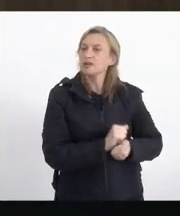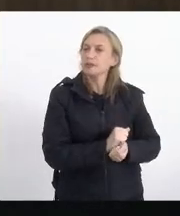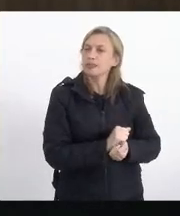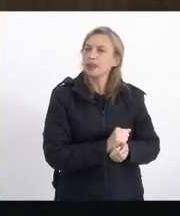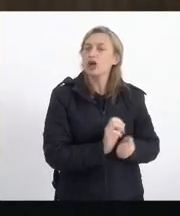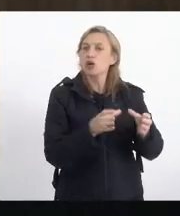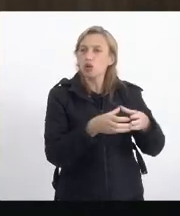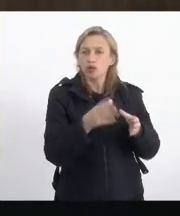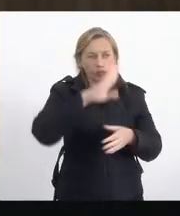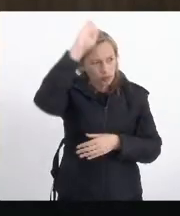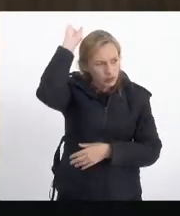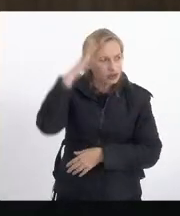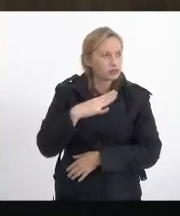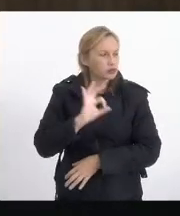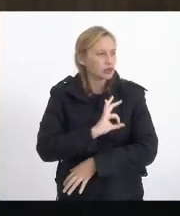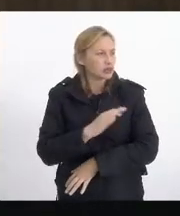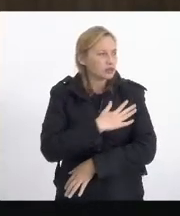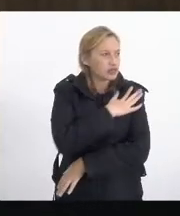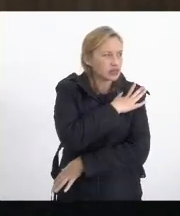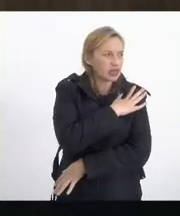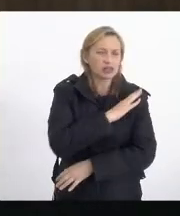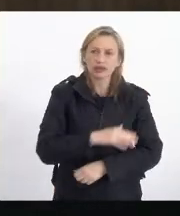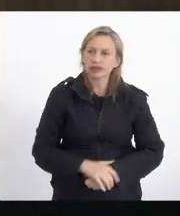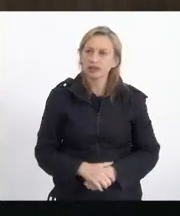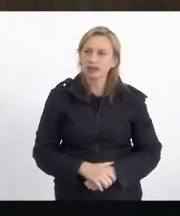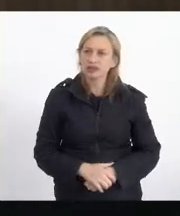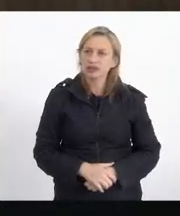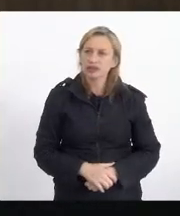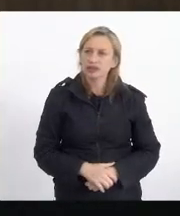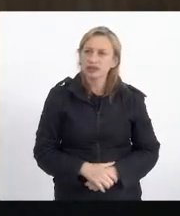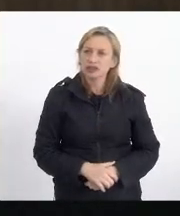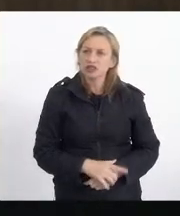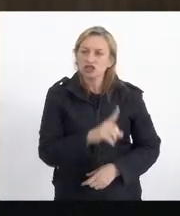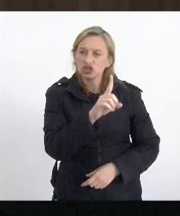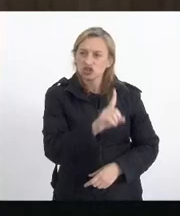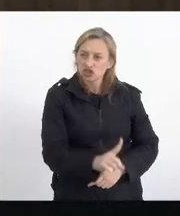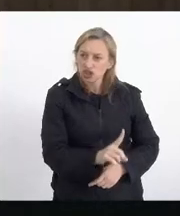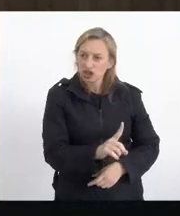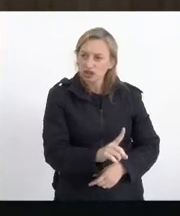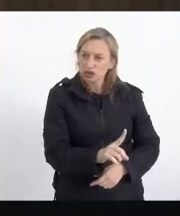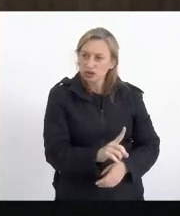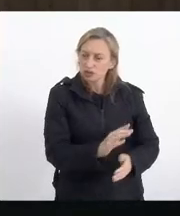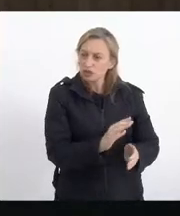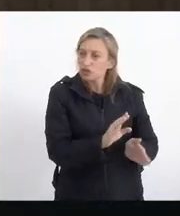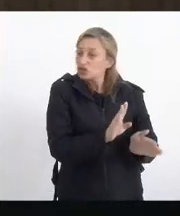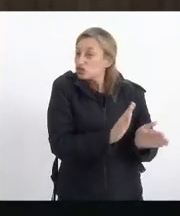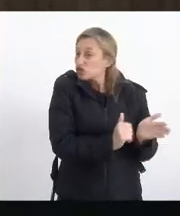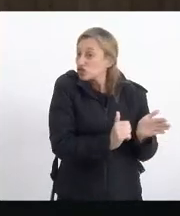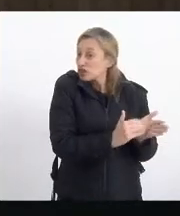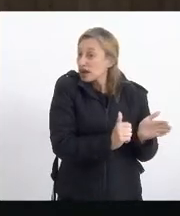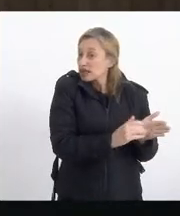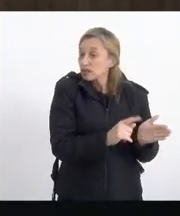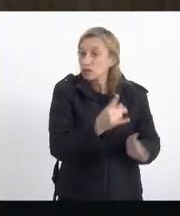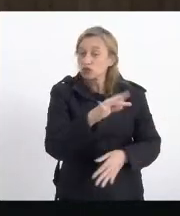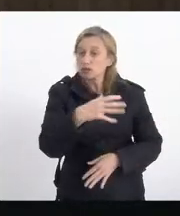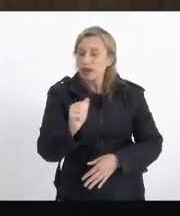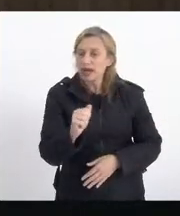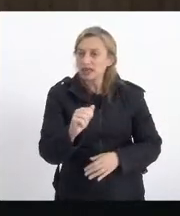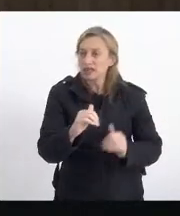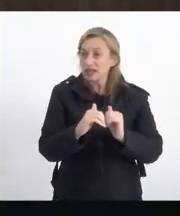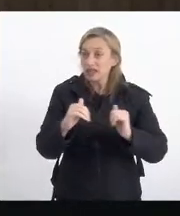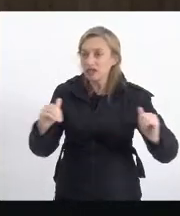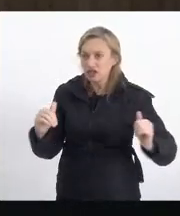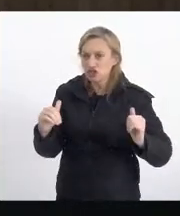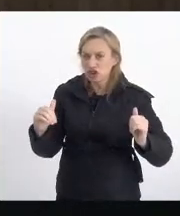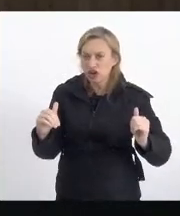Corpo de Bombeiro e Polícia Militar, está tendo seu direito tolhido. Os praças estão afastados daquilo que